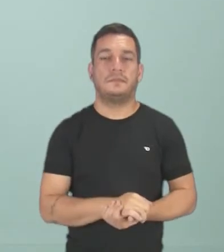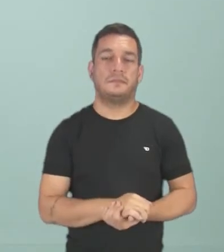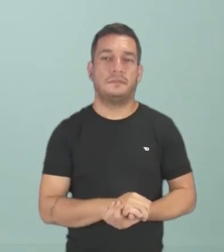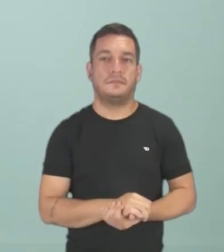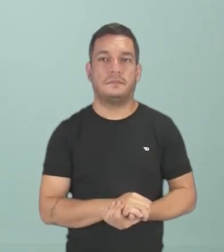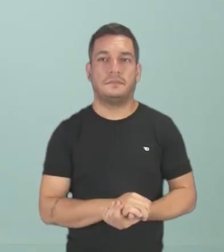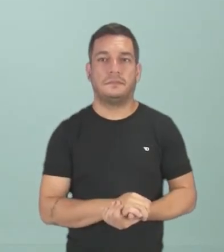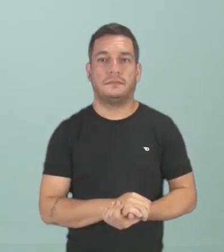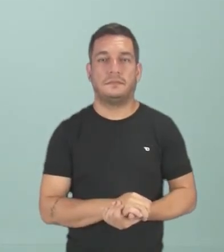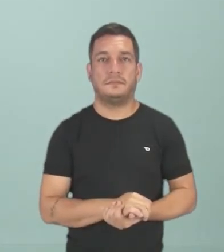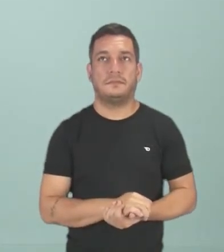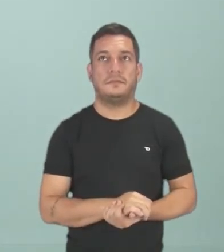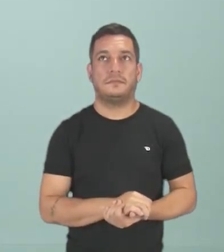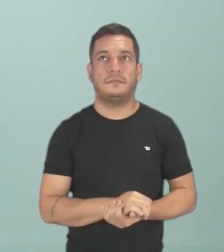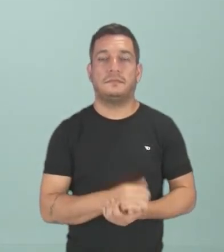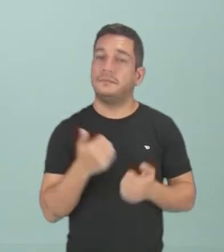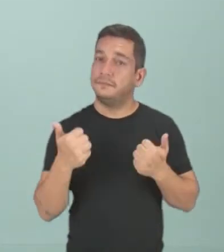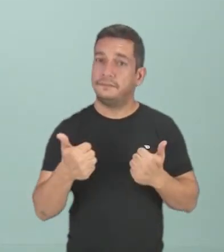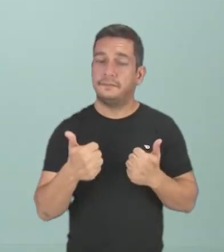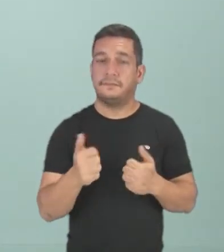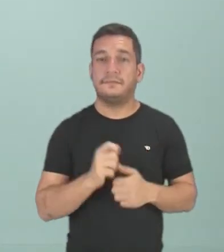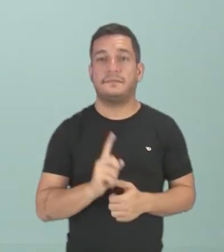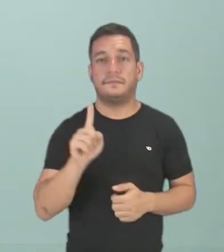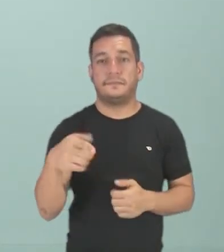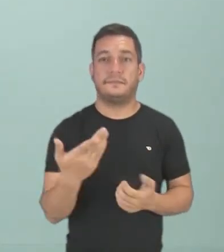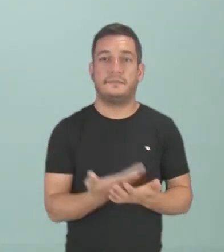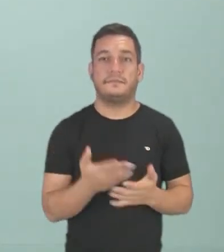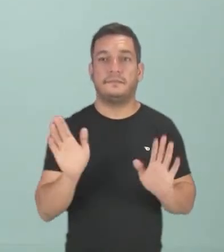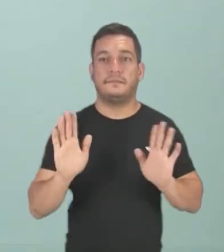memorizado todos os conteúdos. Tudo bem? Até a